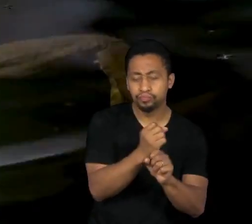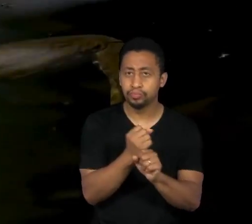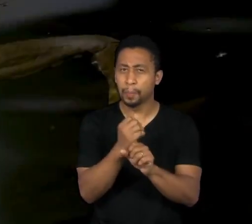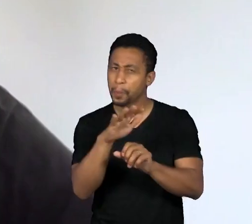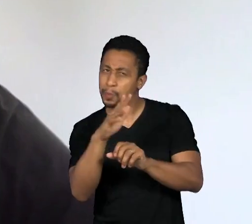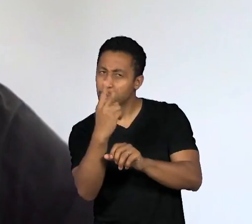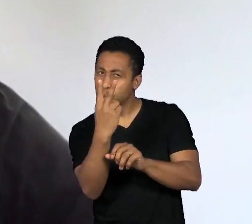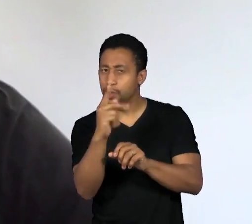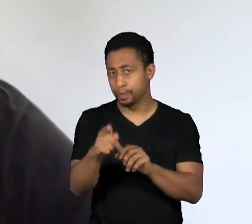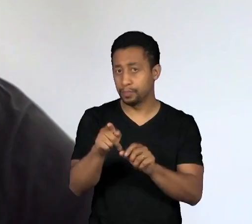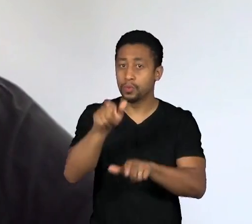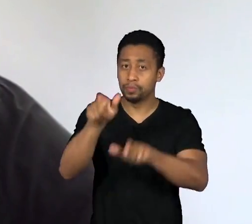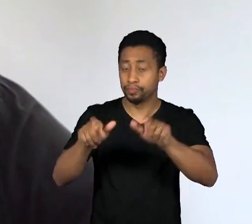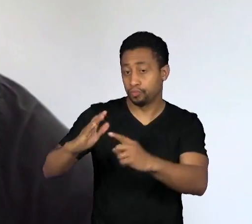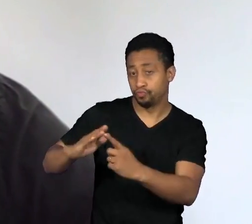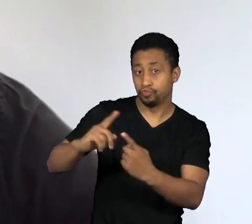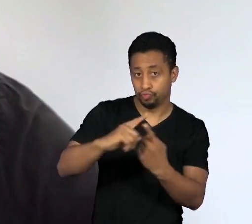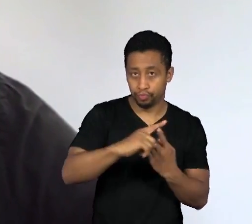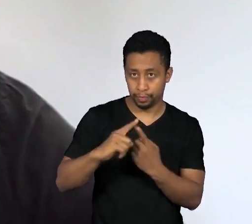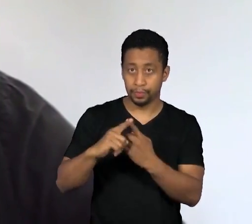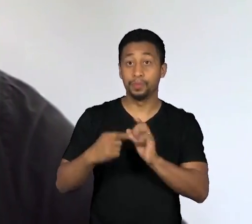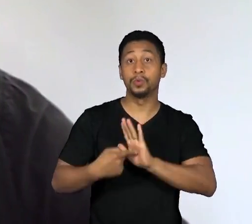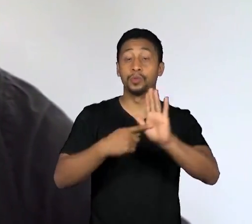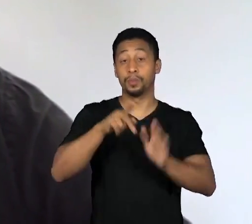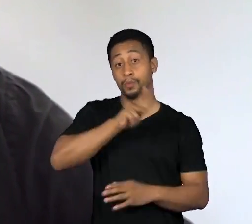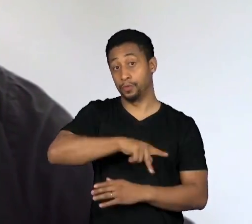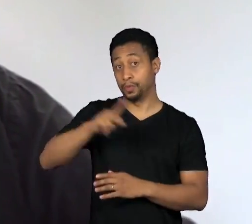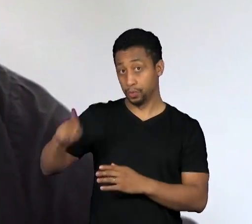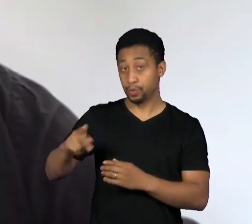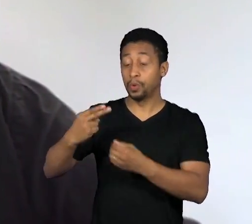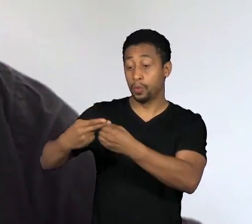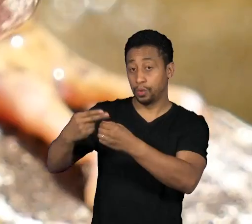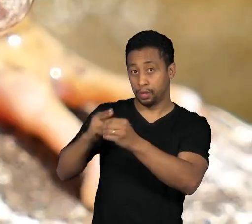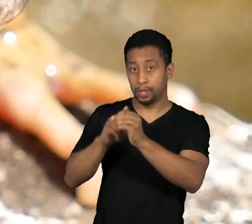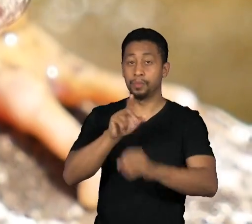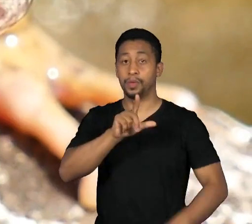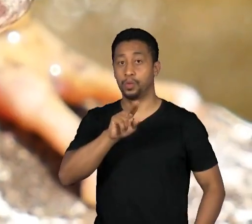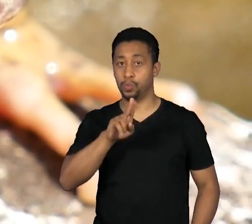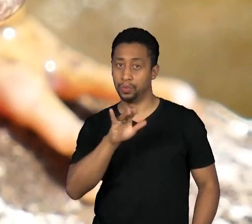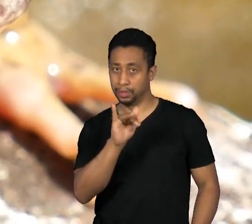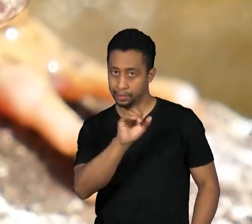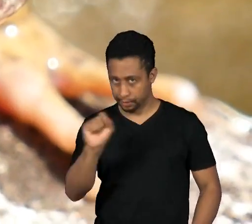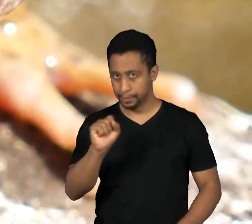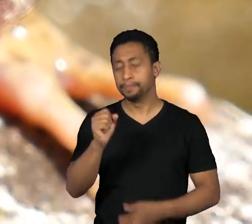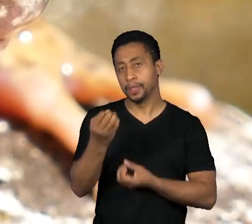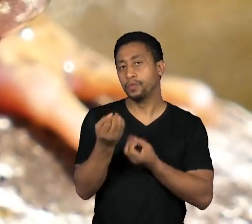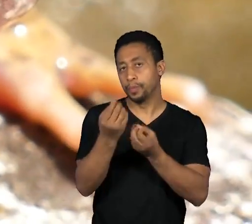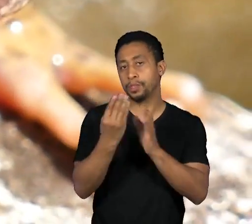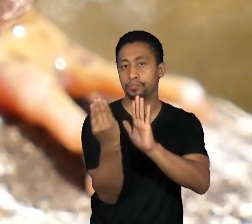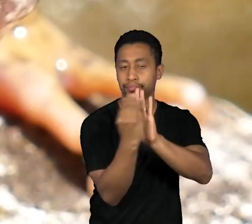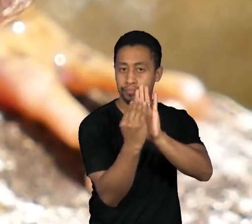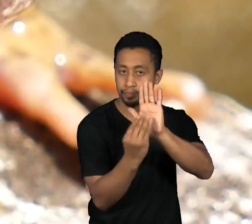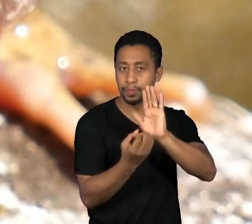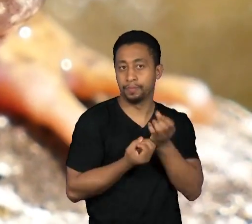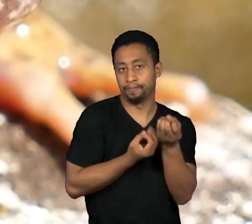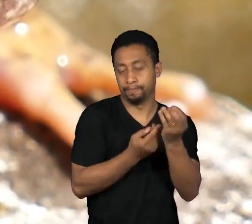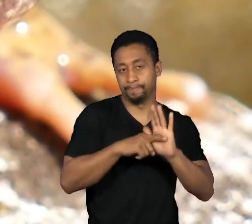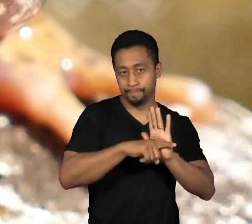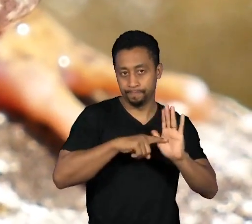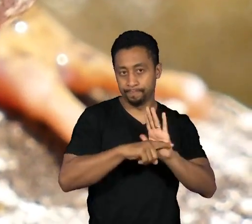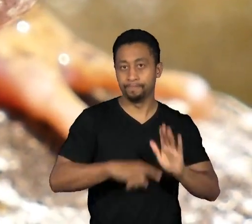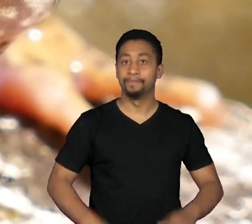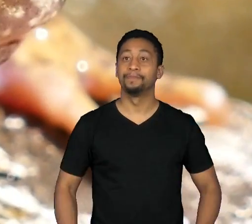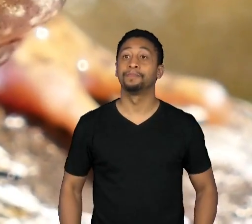incluídas, como explica o professor da Unicamp, Luiz Felipe Toledo, que é um dos autores da pesquisa. A